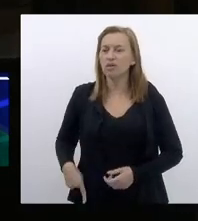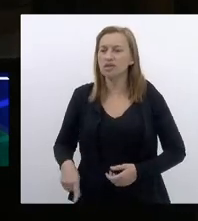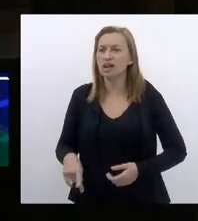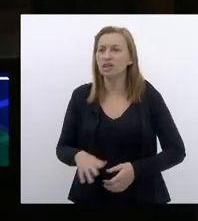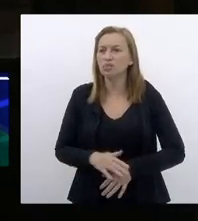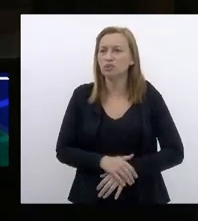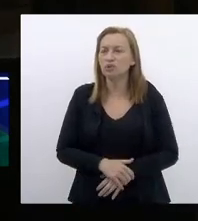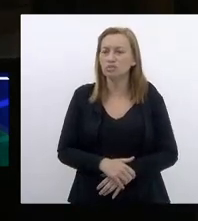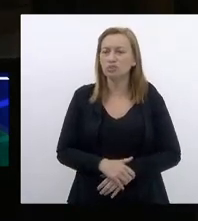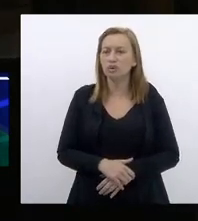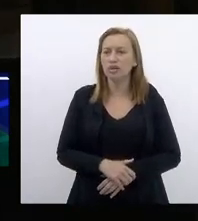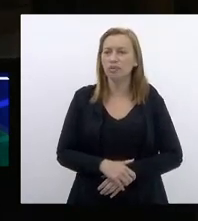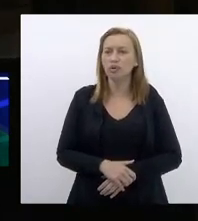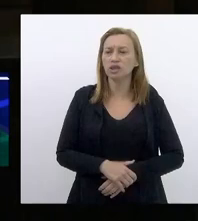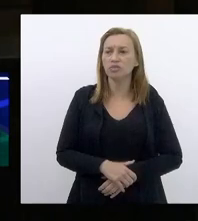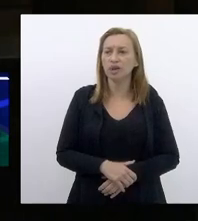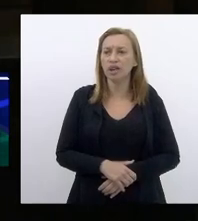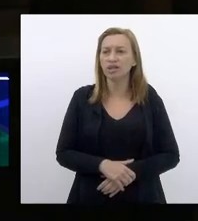cumprimentar